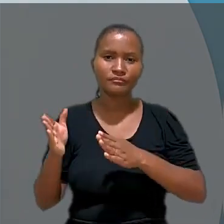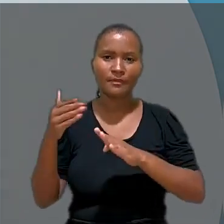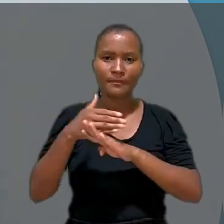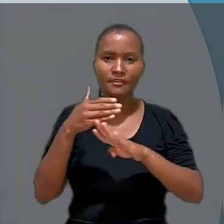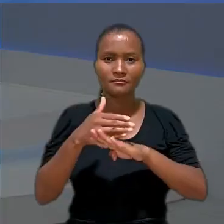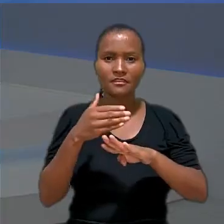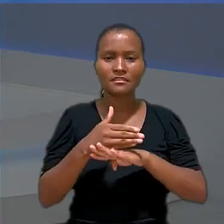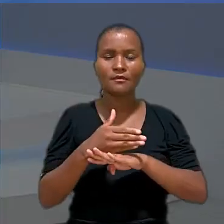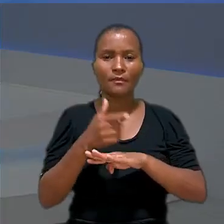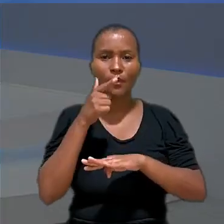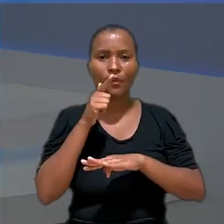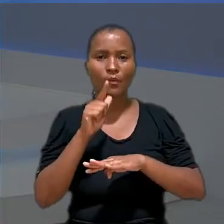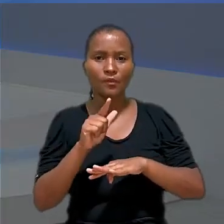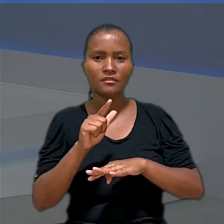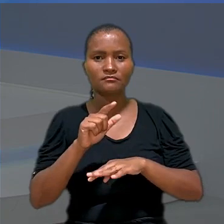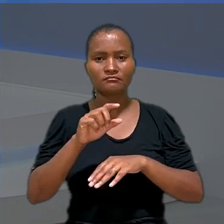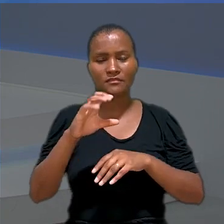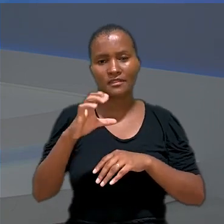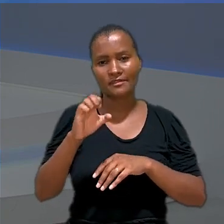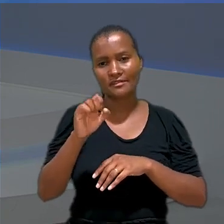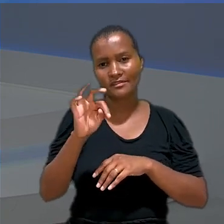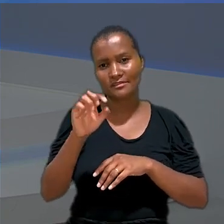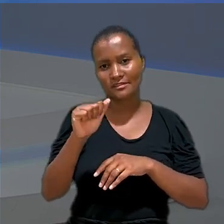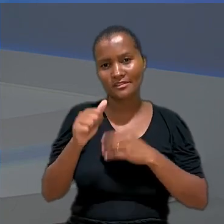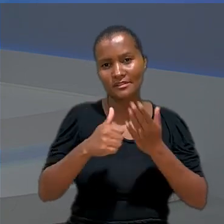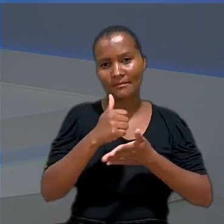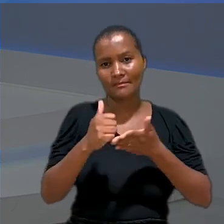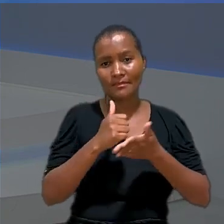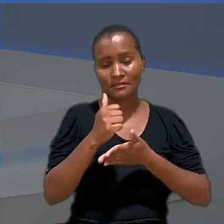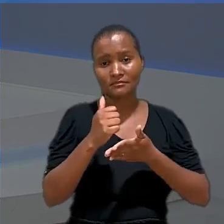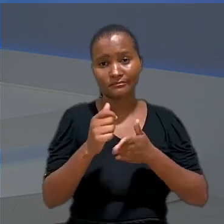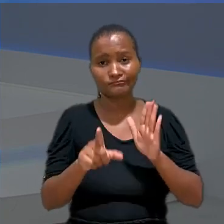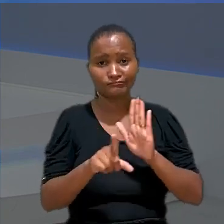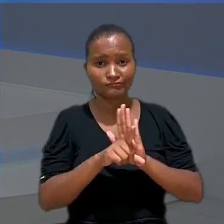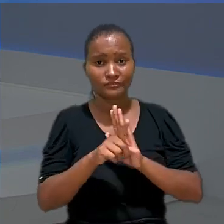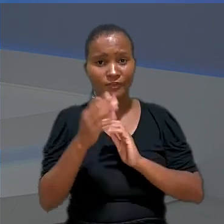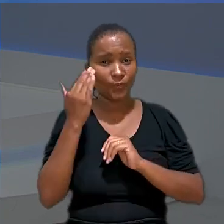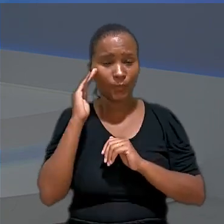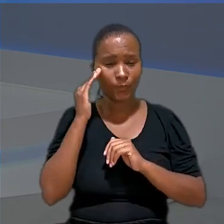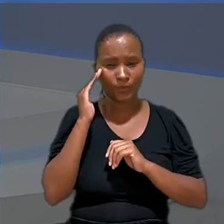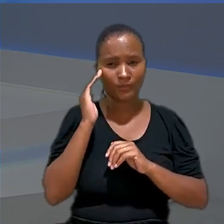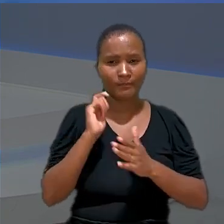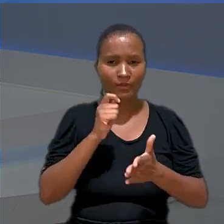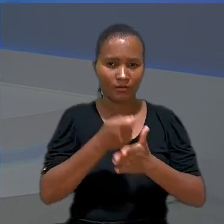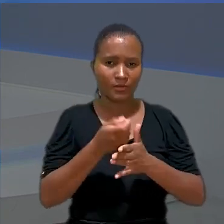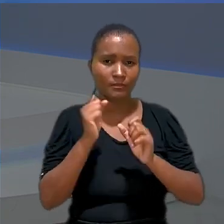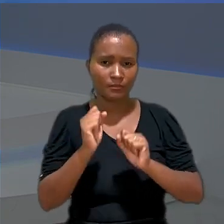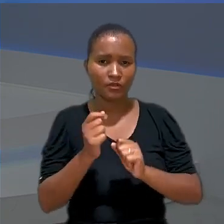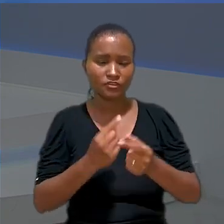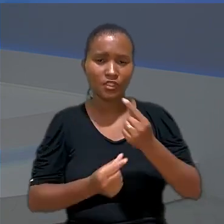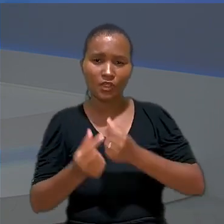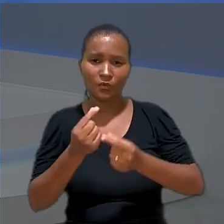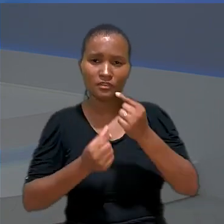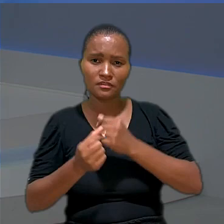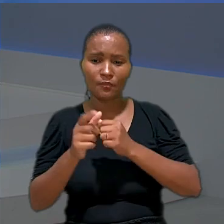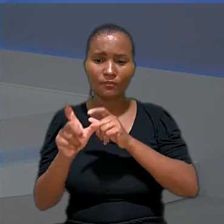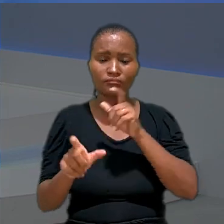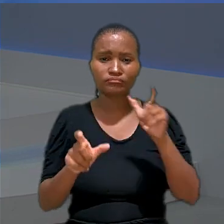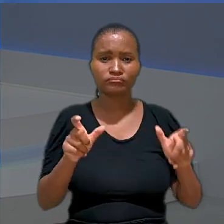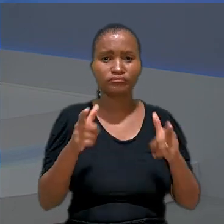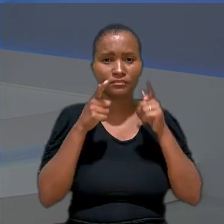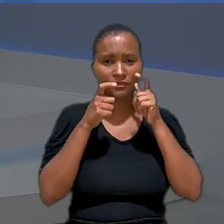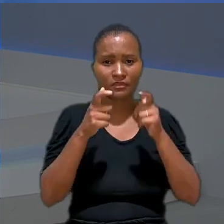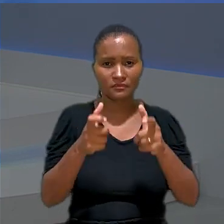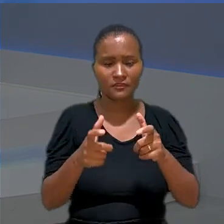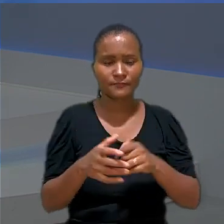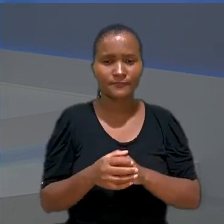cesta básica. Como o benefício não é obrigatório por lei, a SDC entendeu que o pagamento é passível de negociação entre